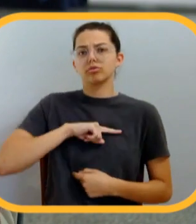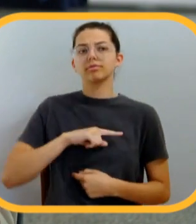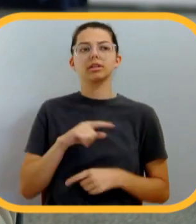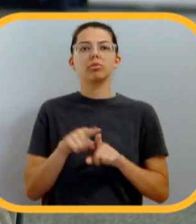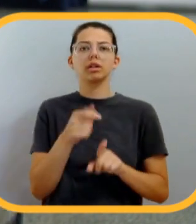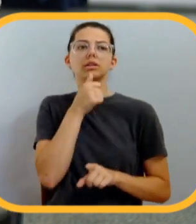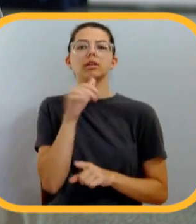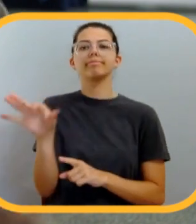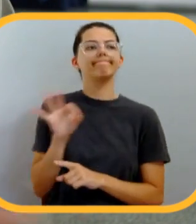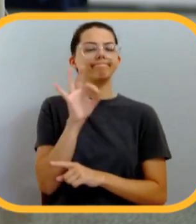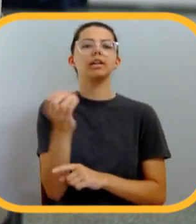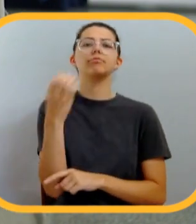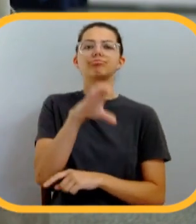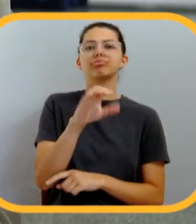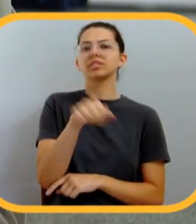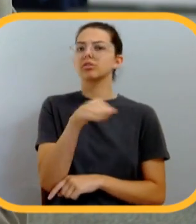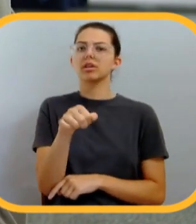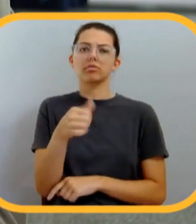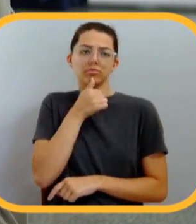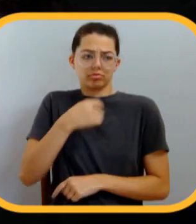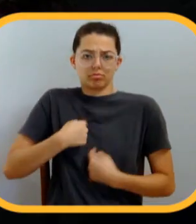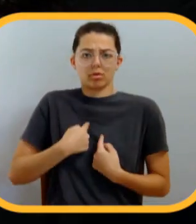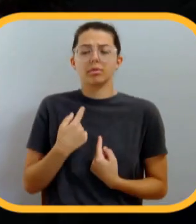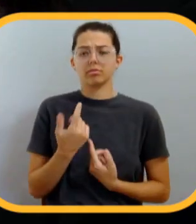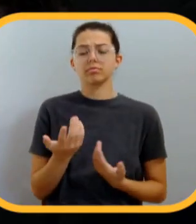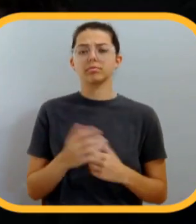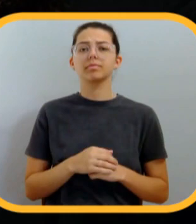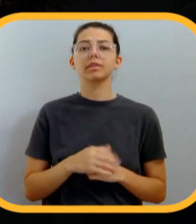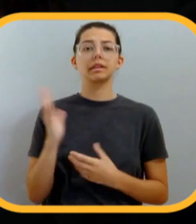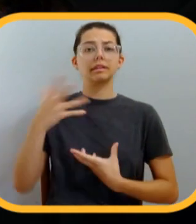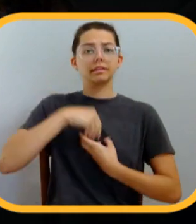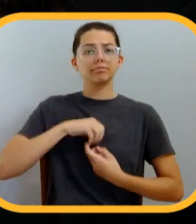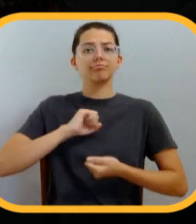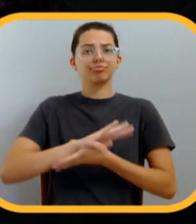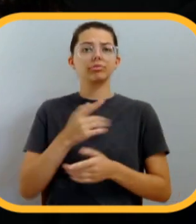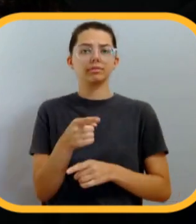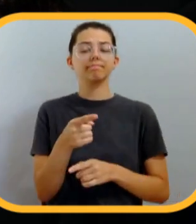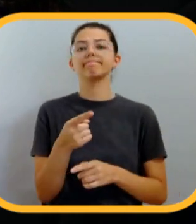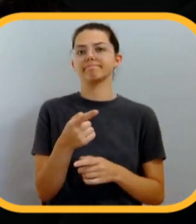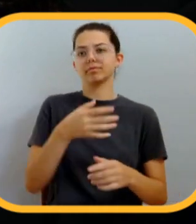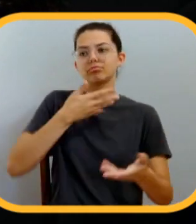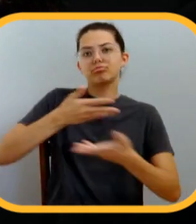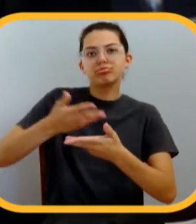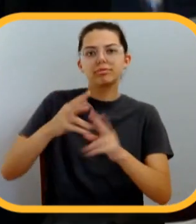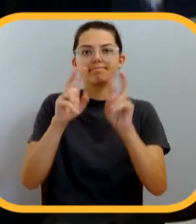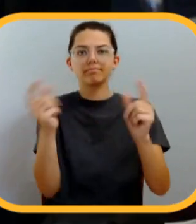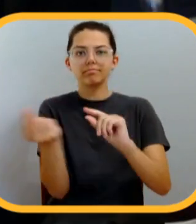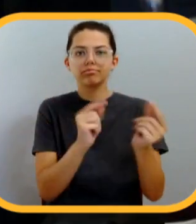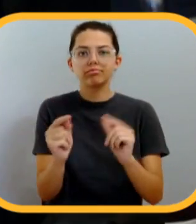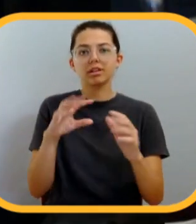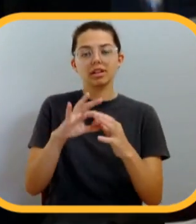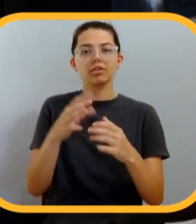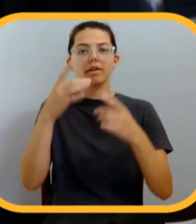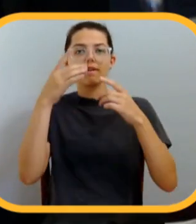essa decisão. Eu paro aqui, eu não vou partilhar isto. A literacia mediática também inclui esse tipo de discussões, não é? Sobre as